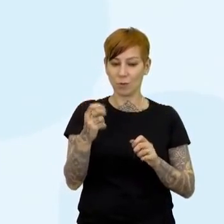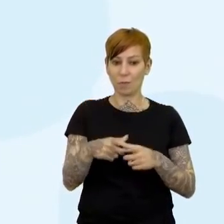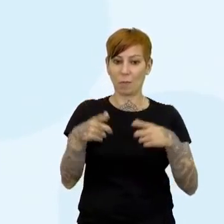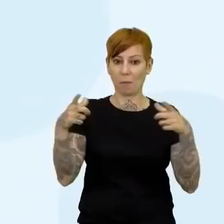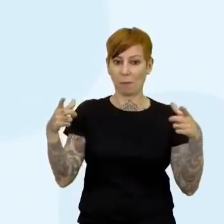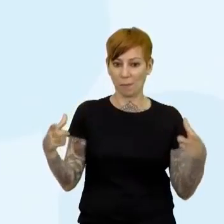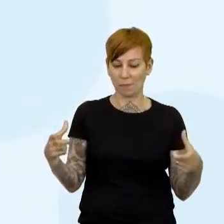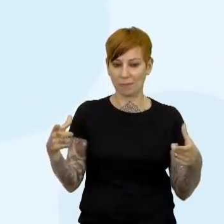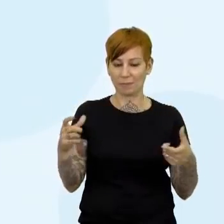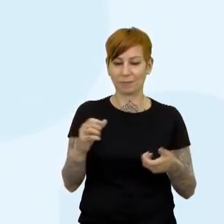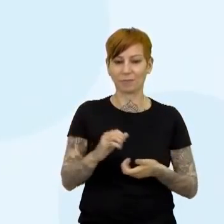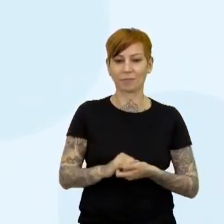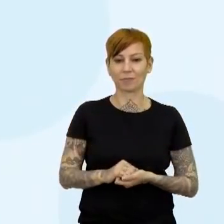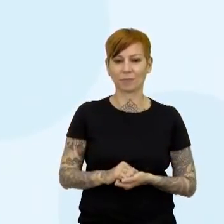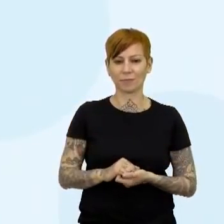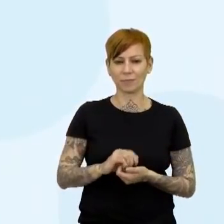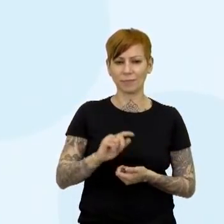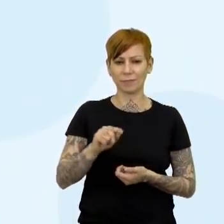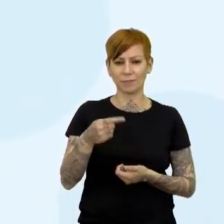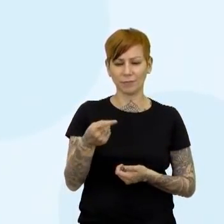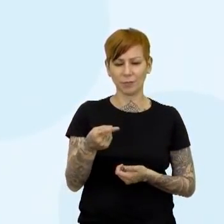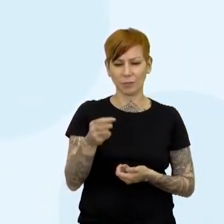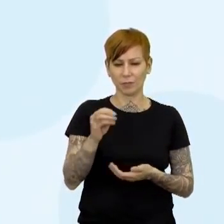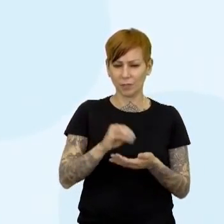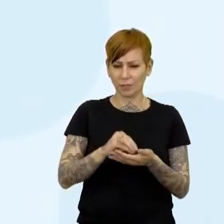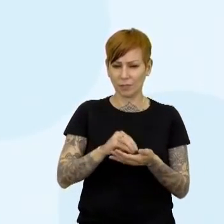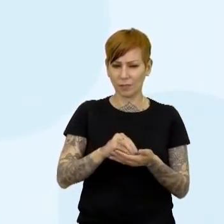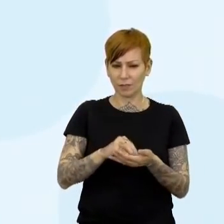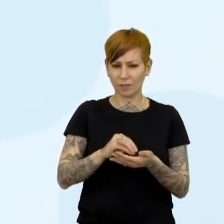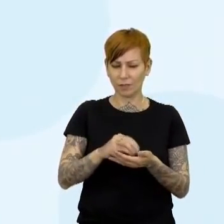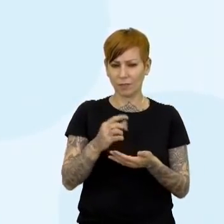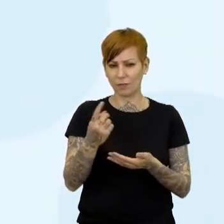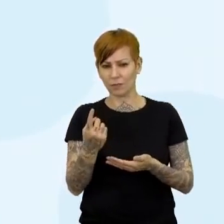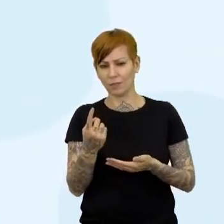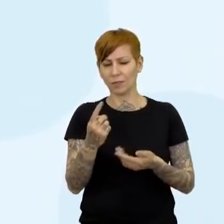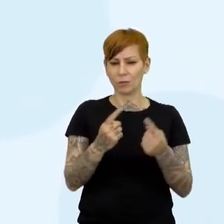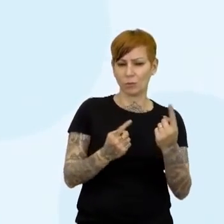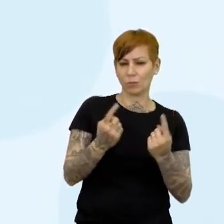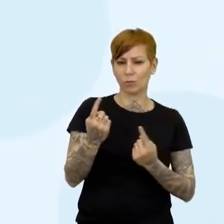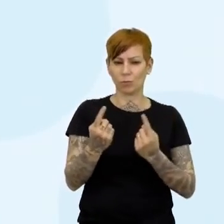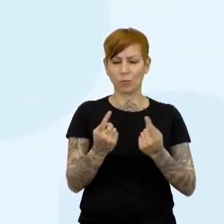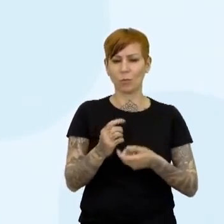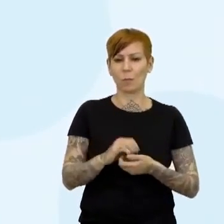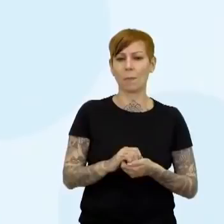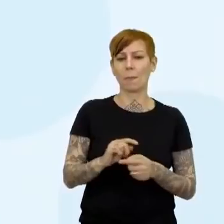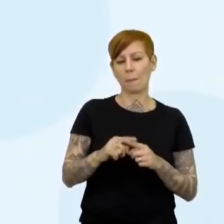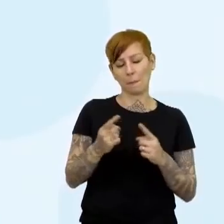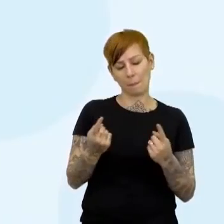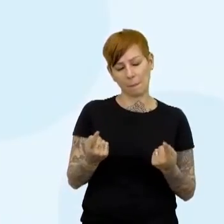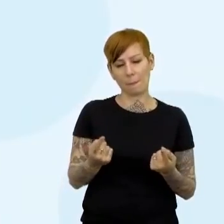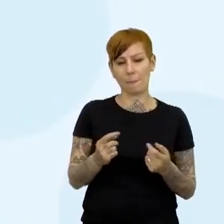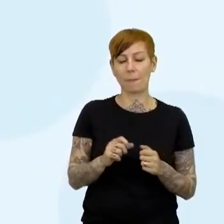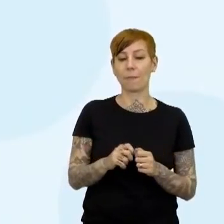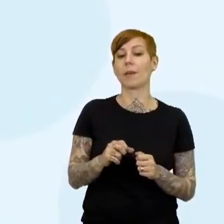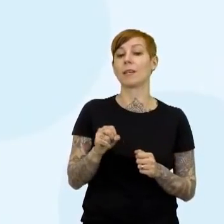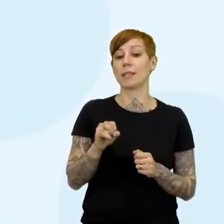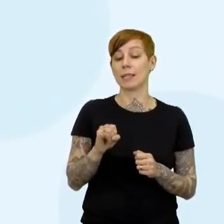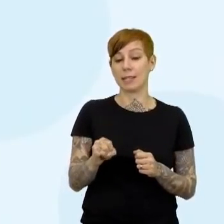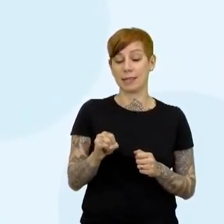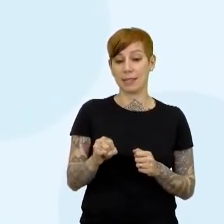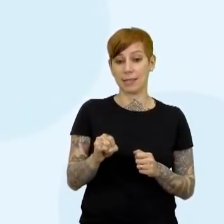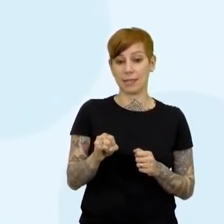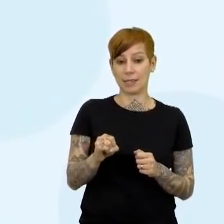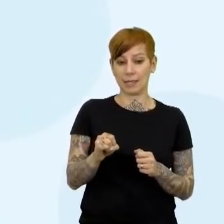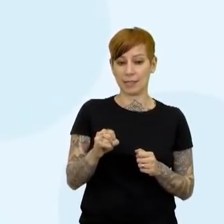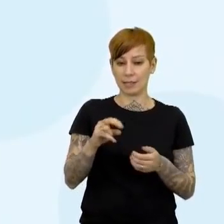mas todas elas são essa daqui tá faltando dois termos né Essa que falta um essa também falta um mas quando ela vem